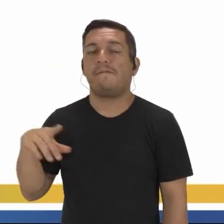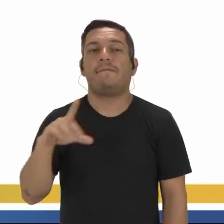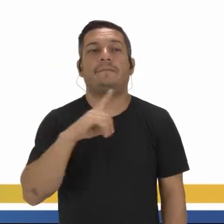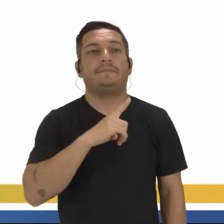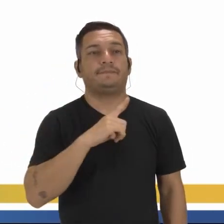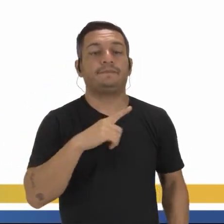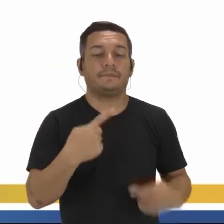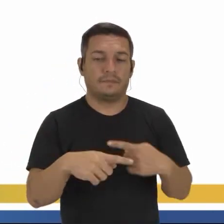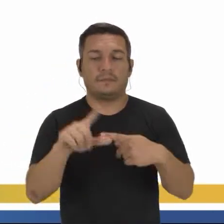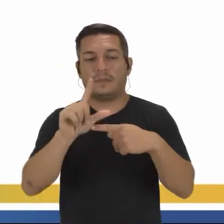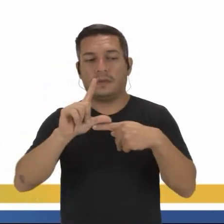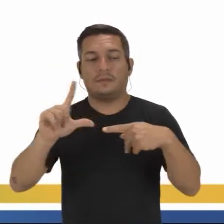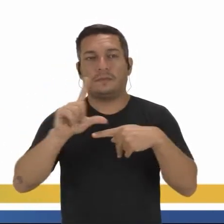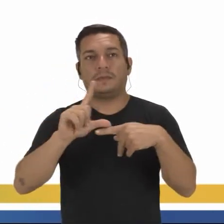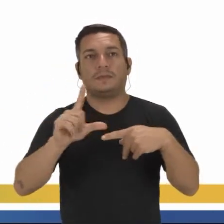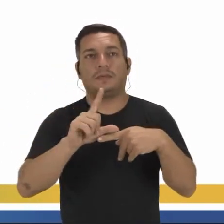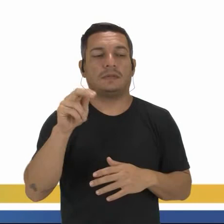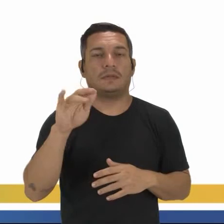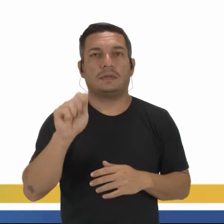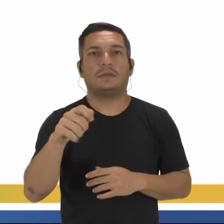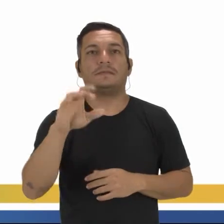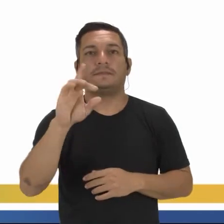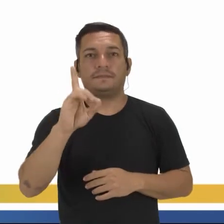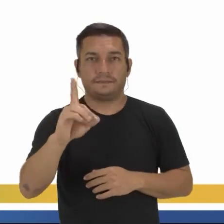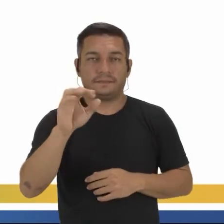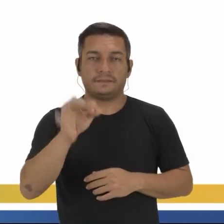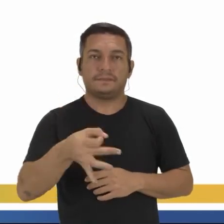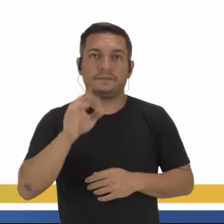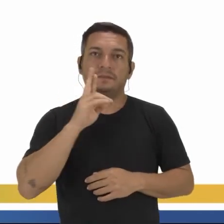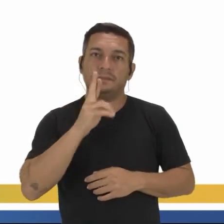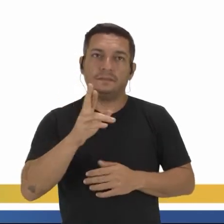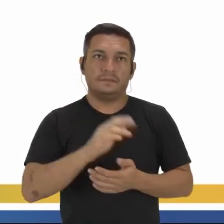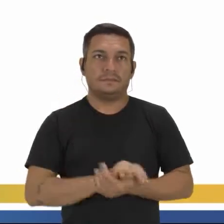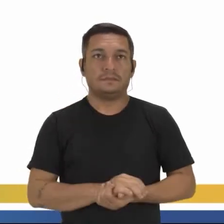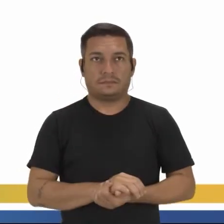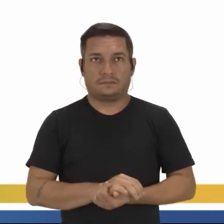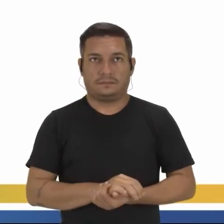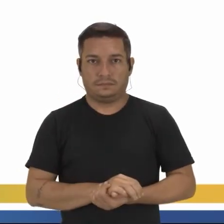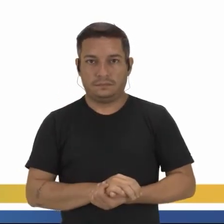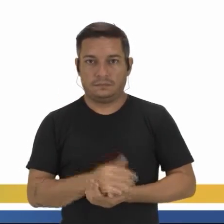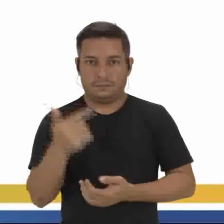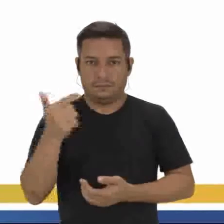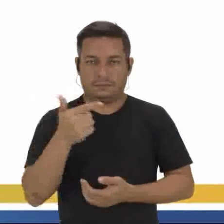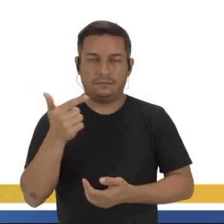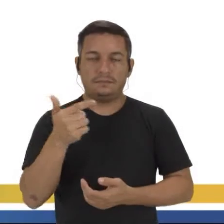Que está no plural do verbo ter, uma casa na praia. Letra D seria a resposta correta.